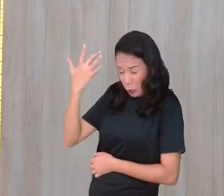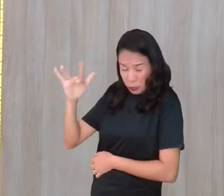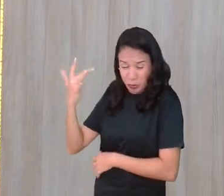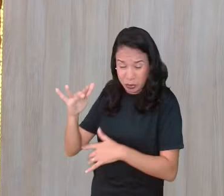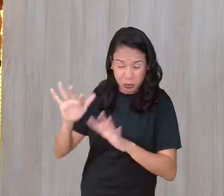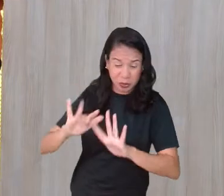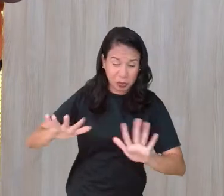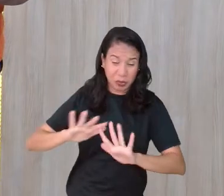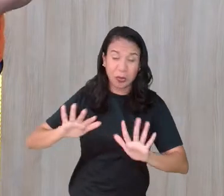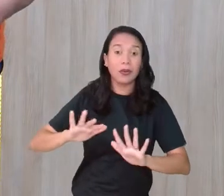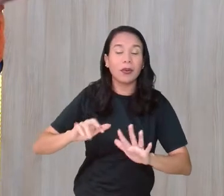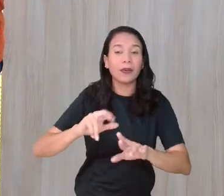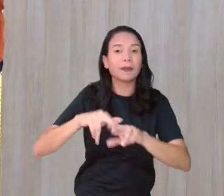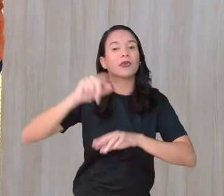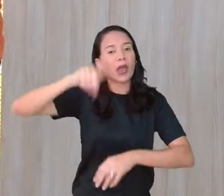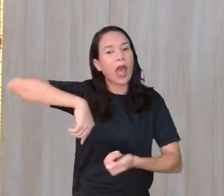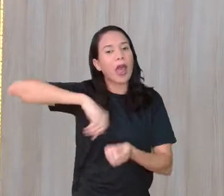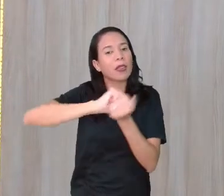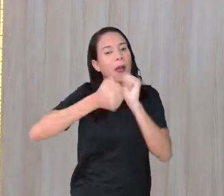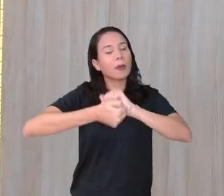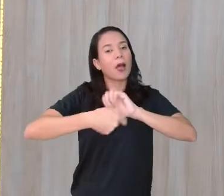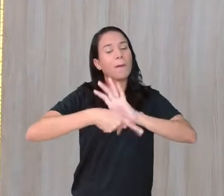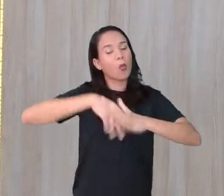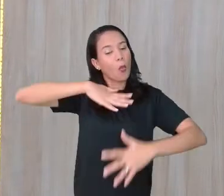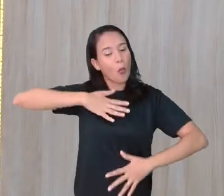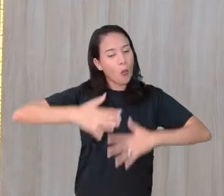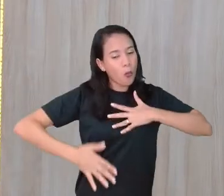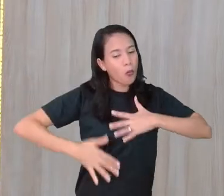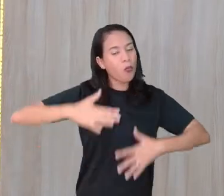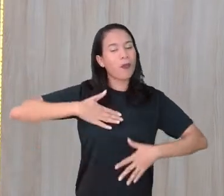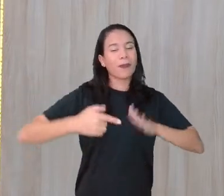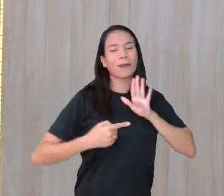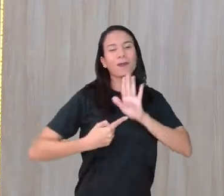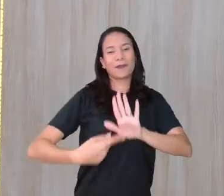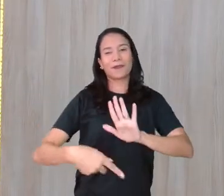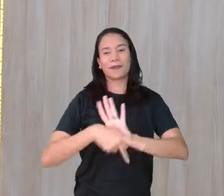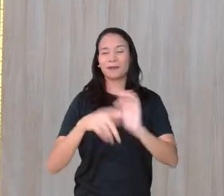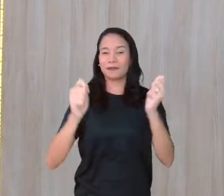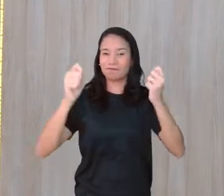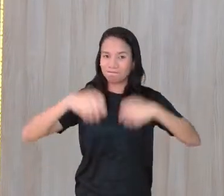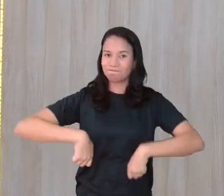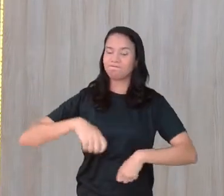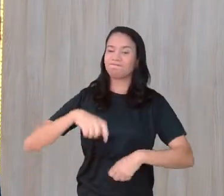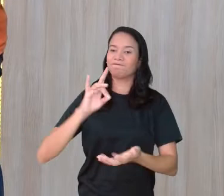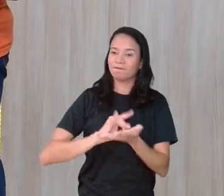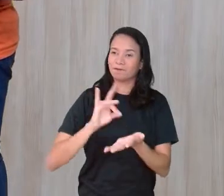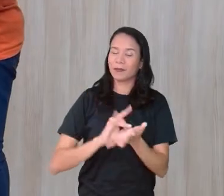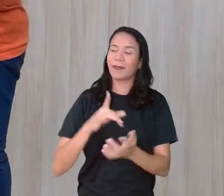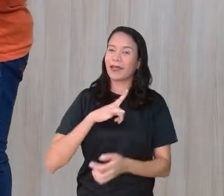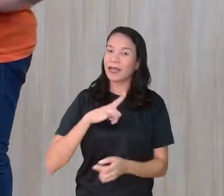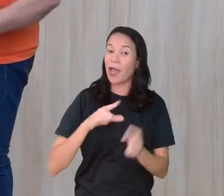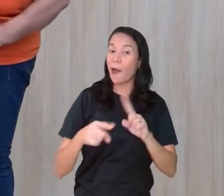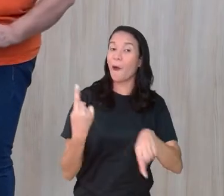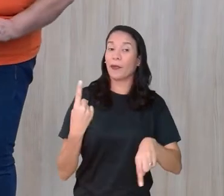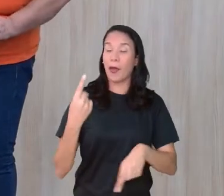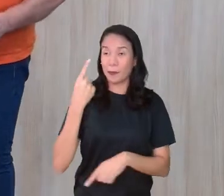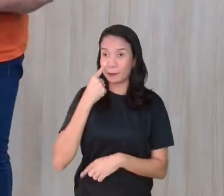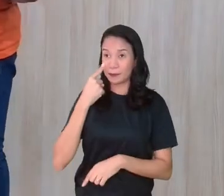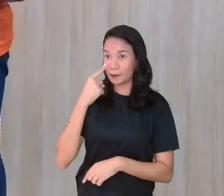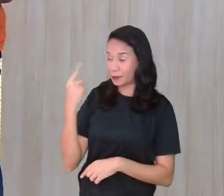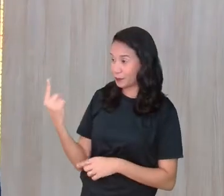são adaptações que o organismo da gente poderão sofrer ou não. Mas vamos ver